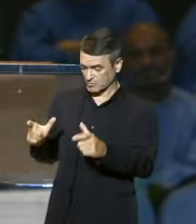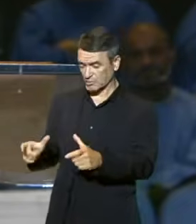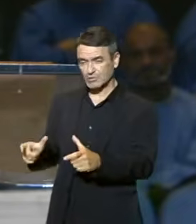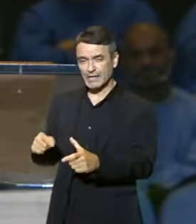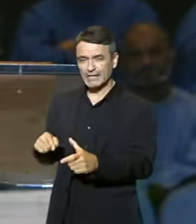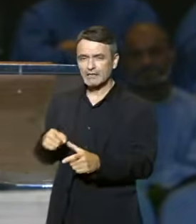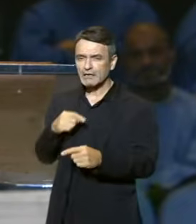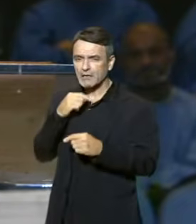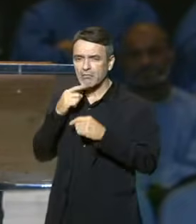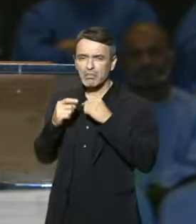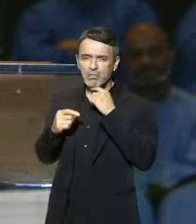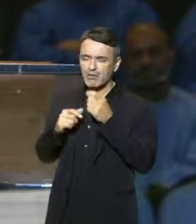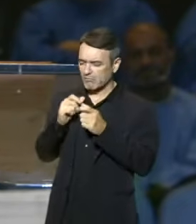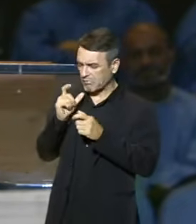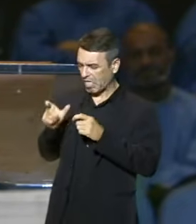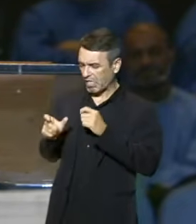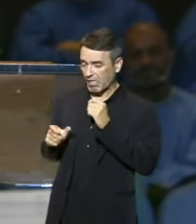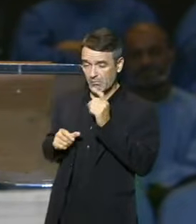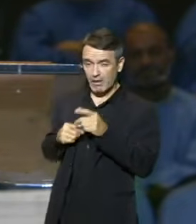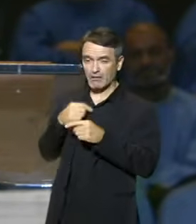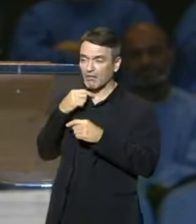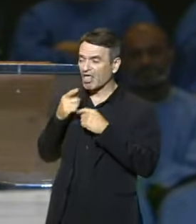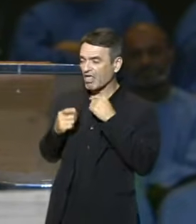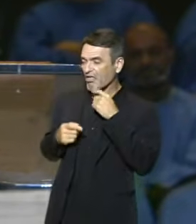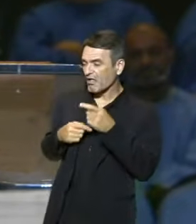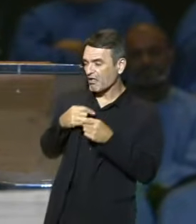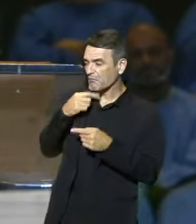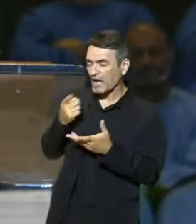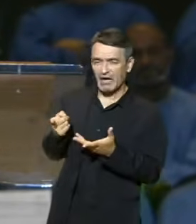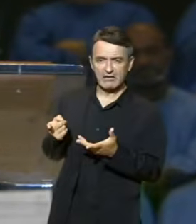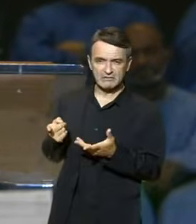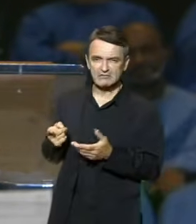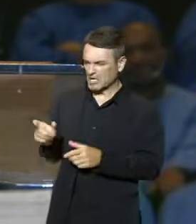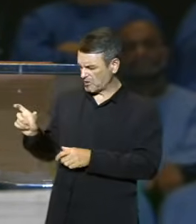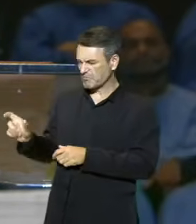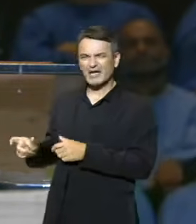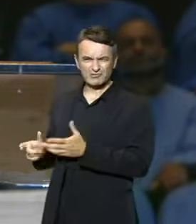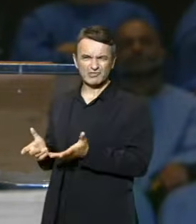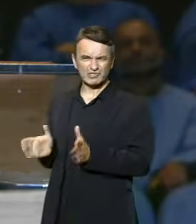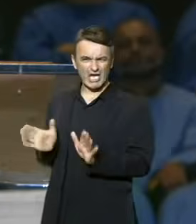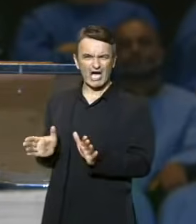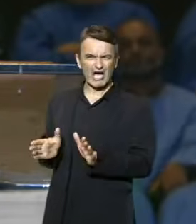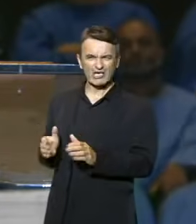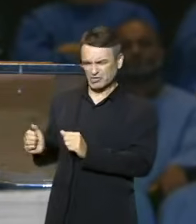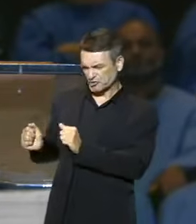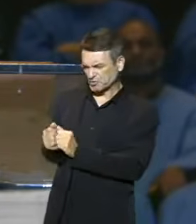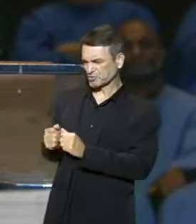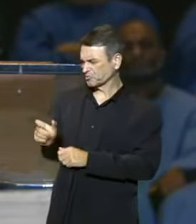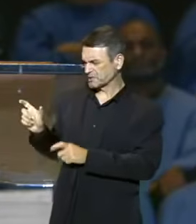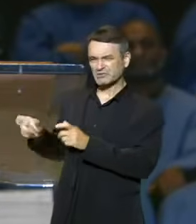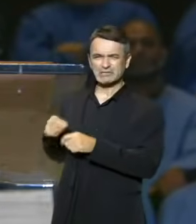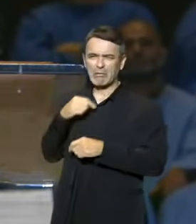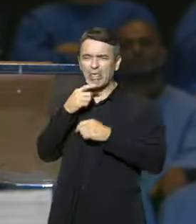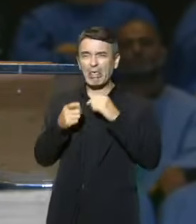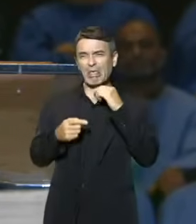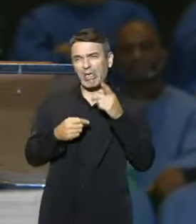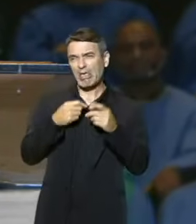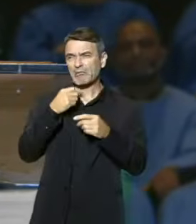murmuração e da reclamação. Você já andou perto de gente que reclama de tudo? Reclama daquilo que não